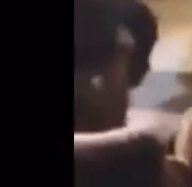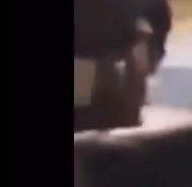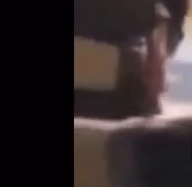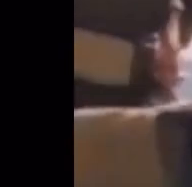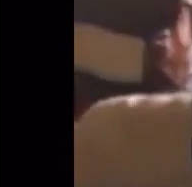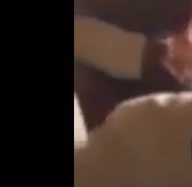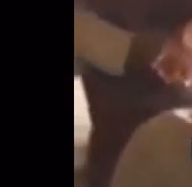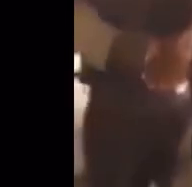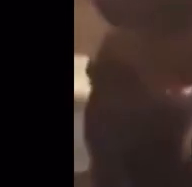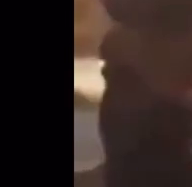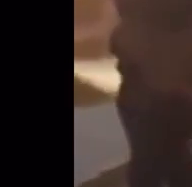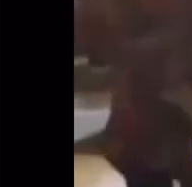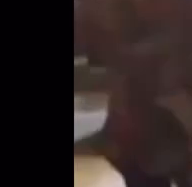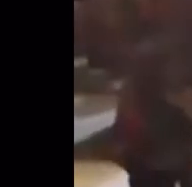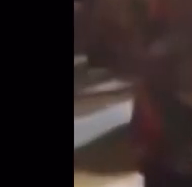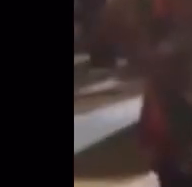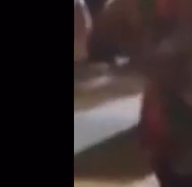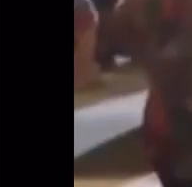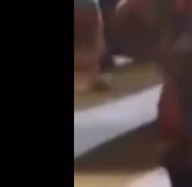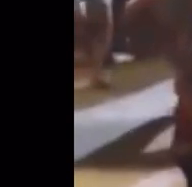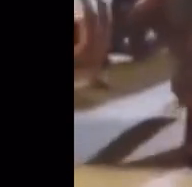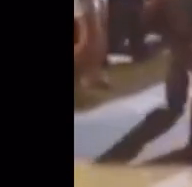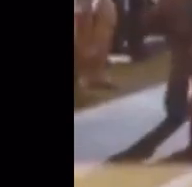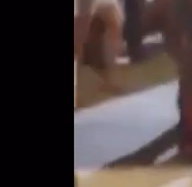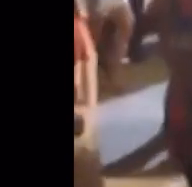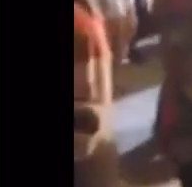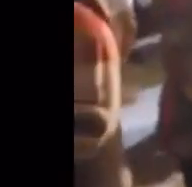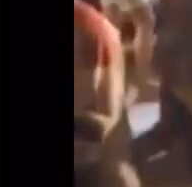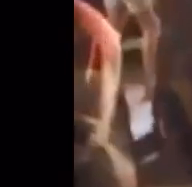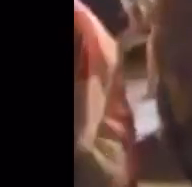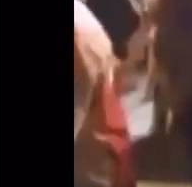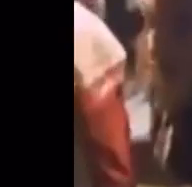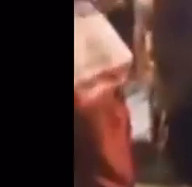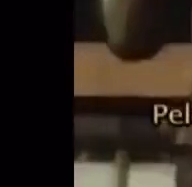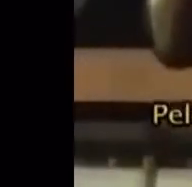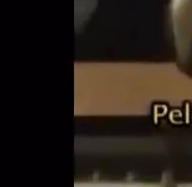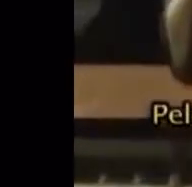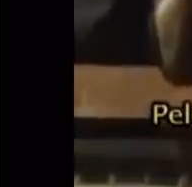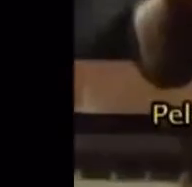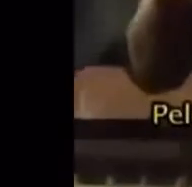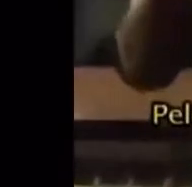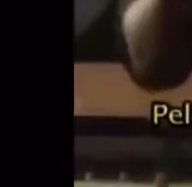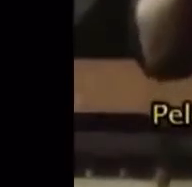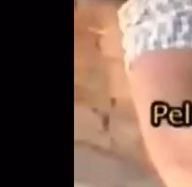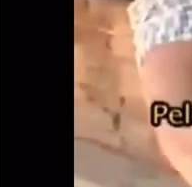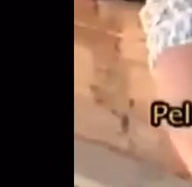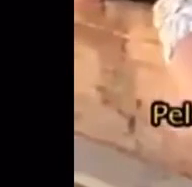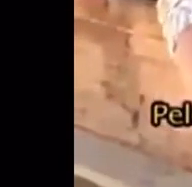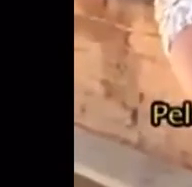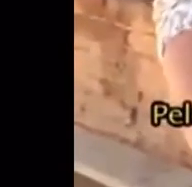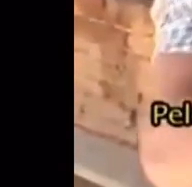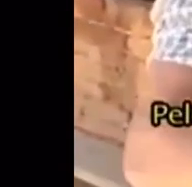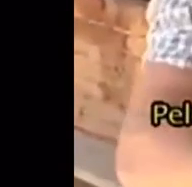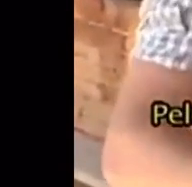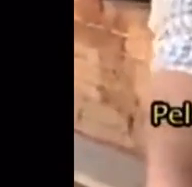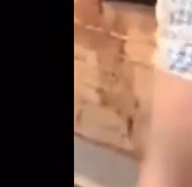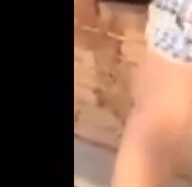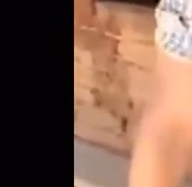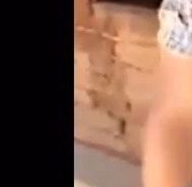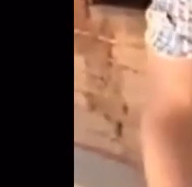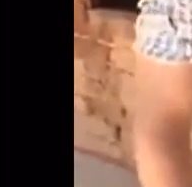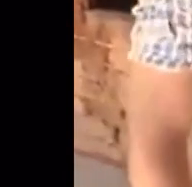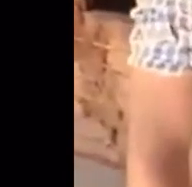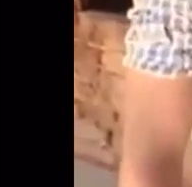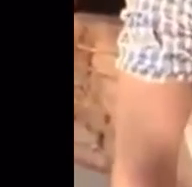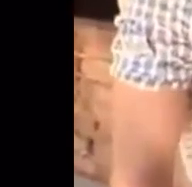estados da federação e até de outros países. Mas a saudade é grande, eu não consigo lhe esquecer. Pelo que eu entendi, tem atividade e festa dia e noite, é isso?